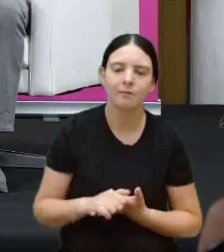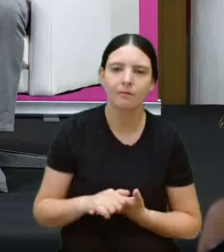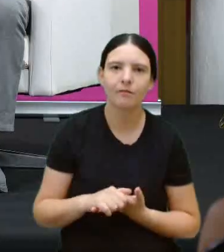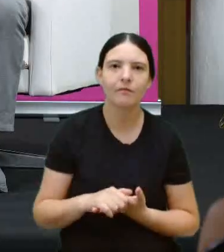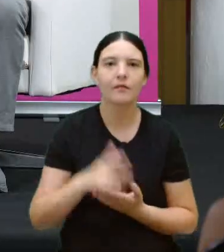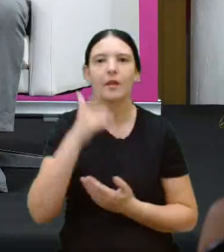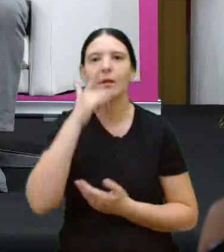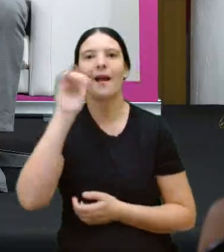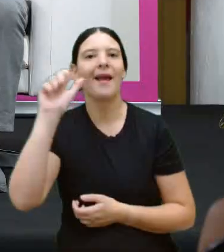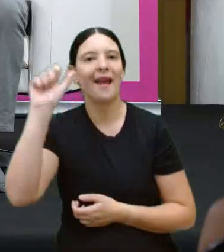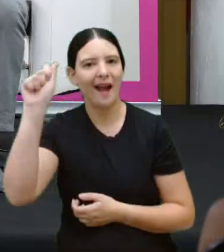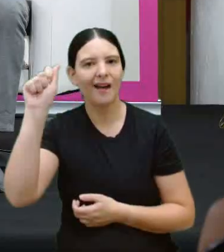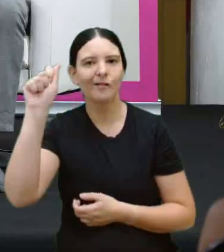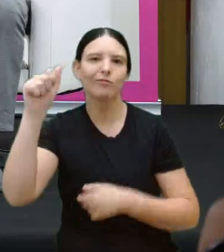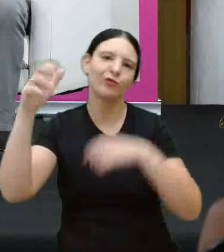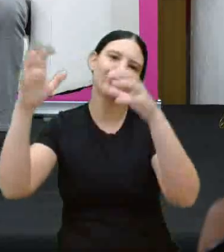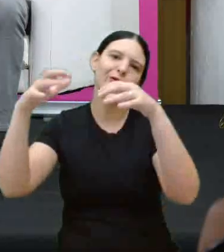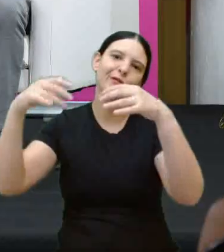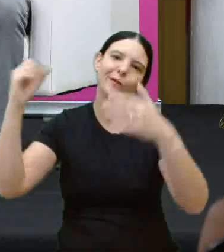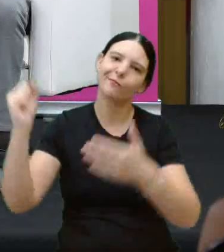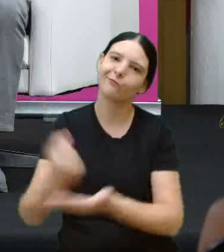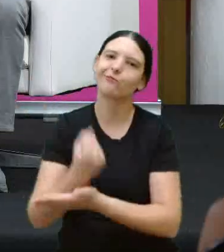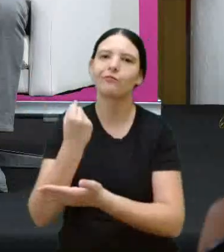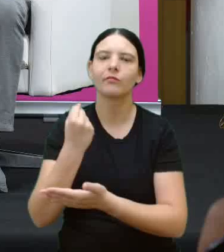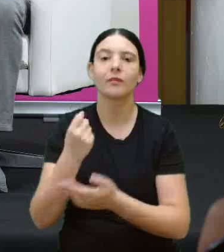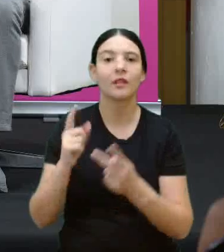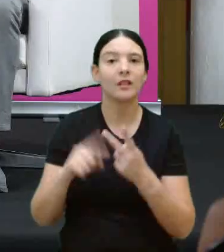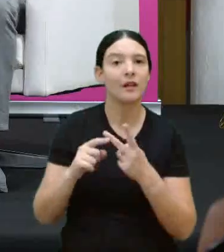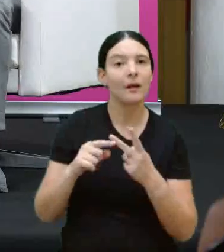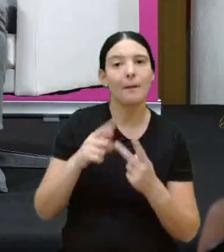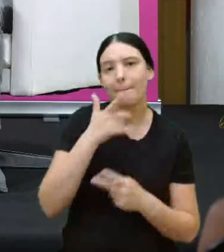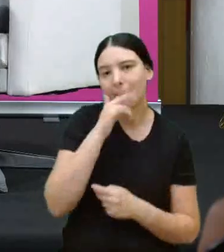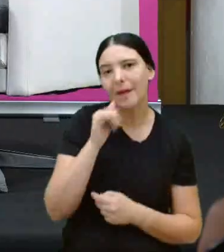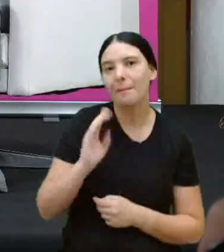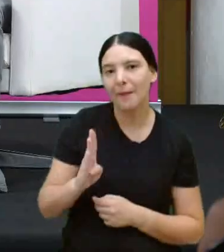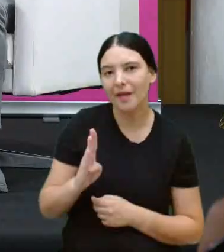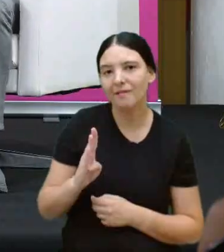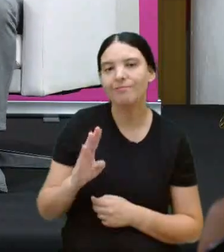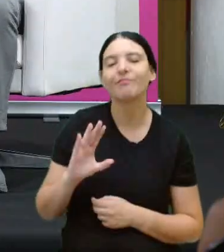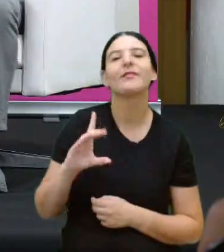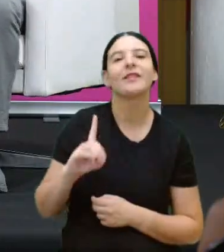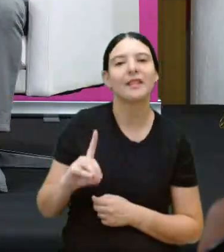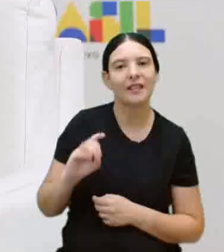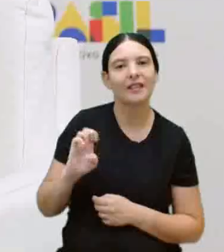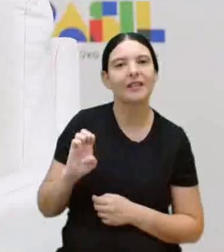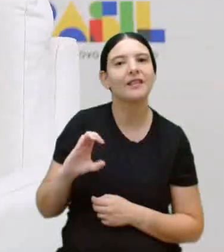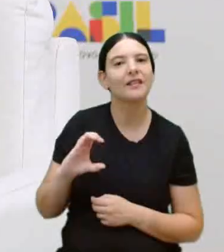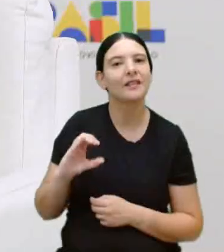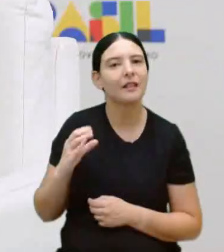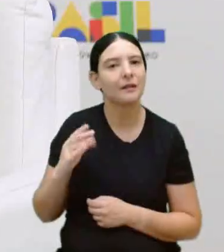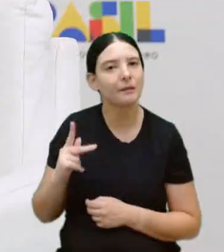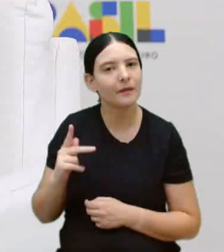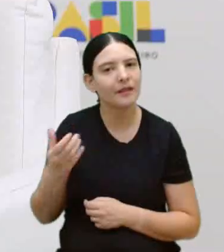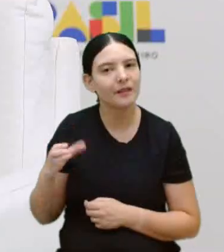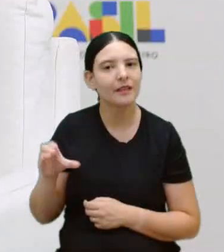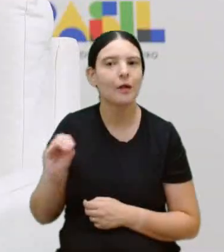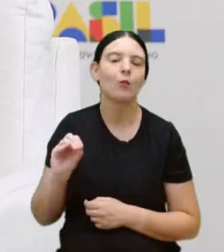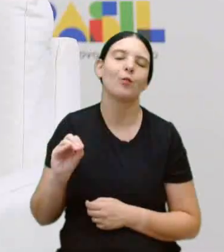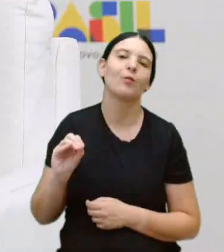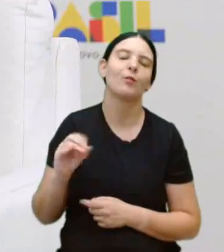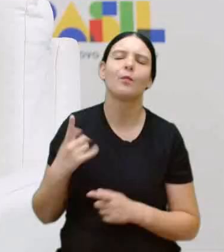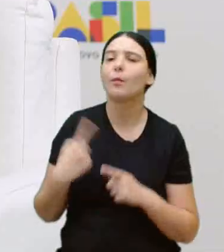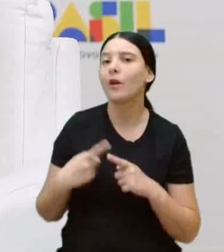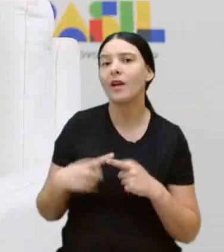frustração, choveu. Pai B, decepção. Ele encara a plateia e faz que sim. Bem, a diferença desse sentimento, como ele funciona. Porque não tinha como